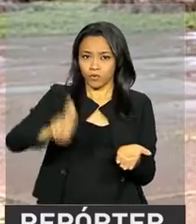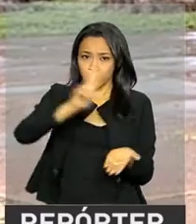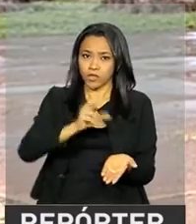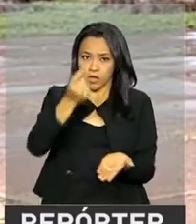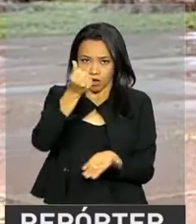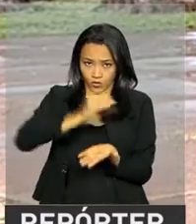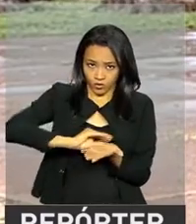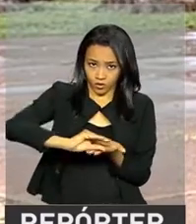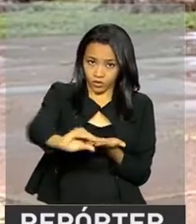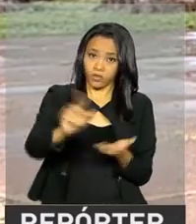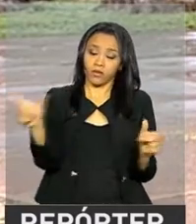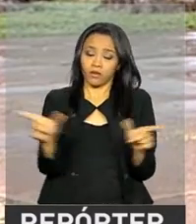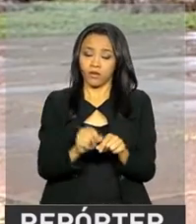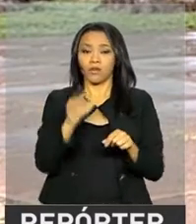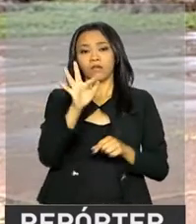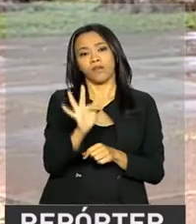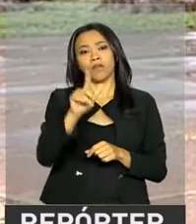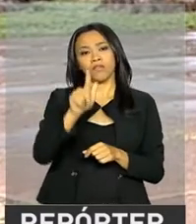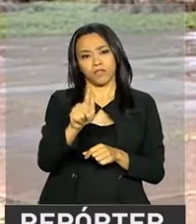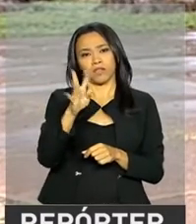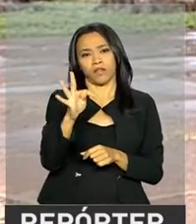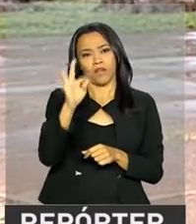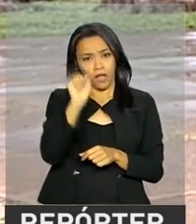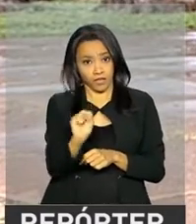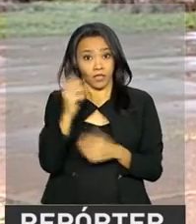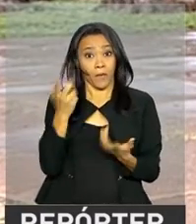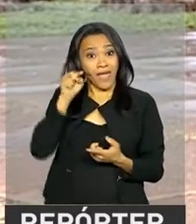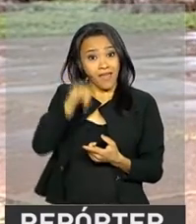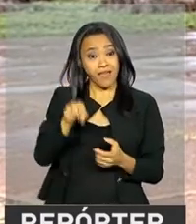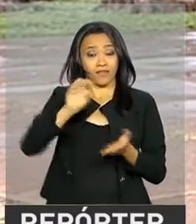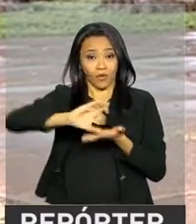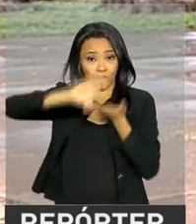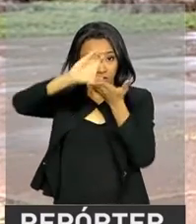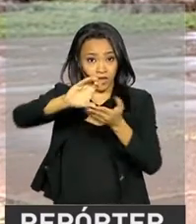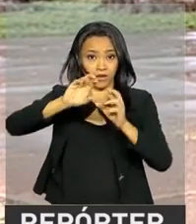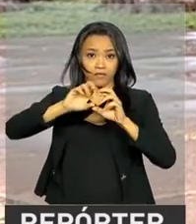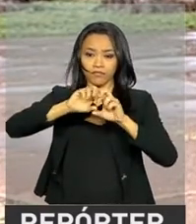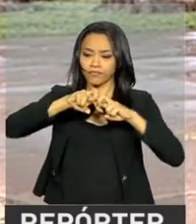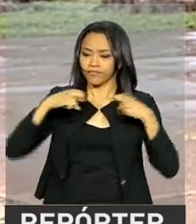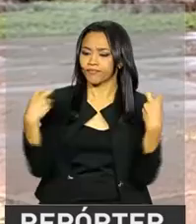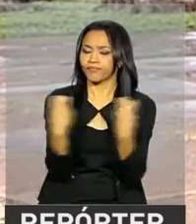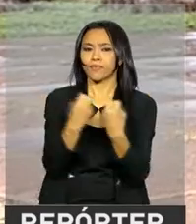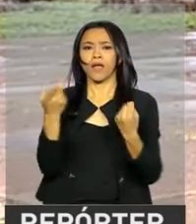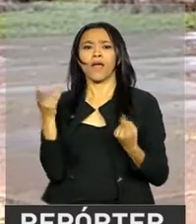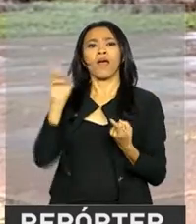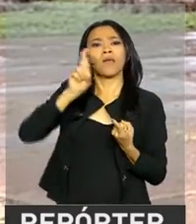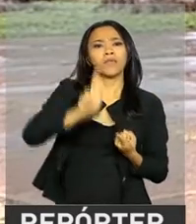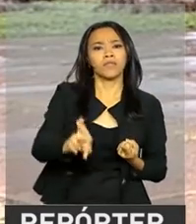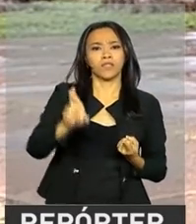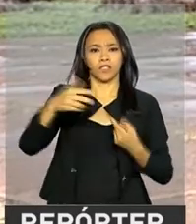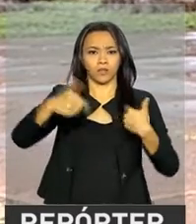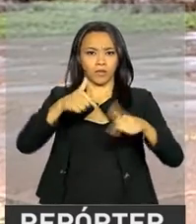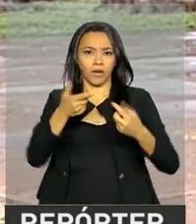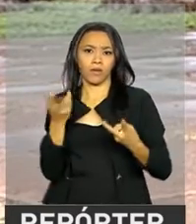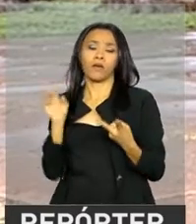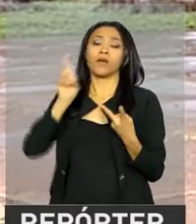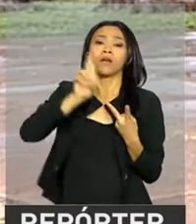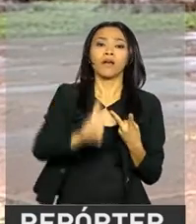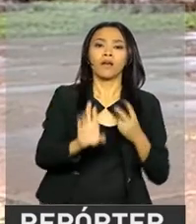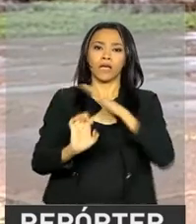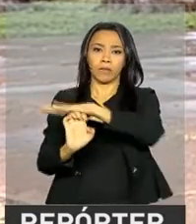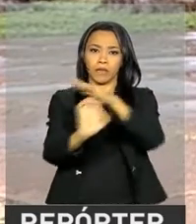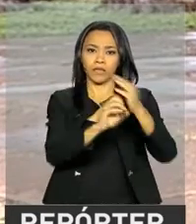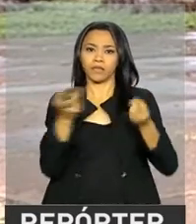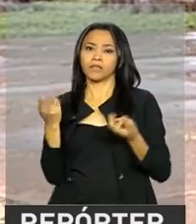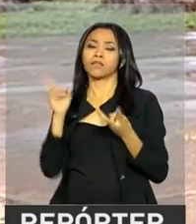do FGTS. Esse conselho curador é formado por representantes dos trabalhadores, dos empresários e